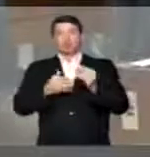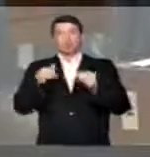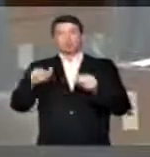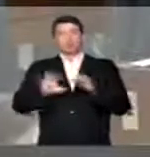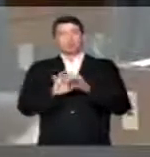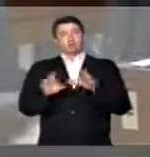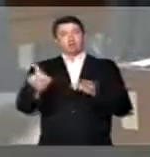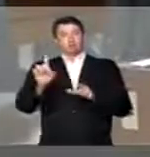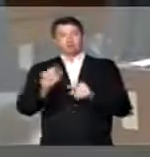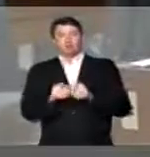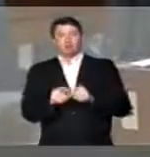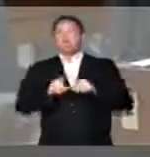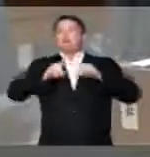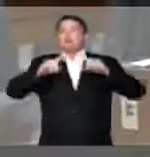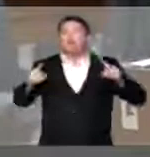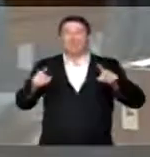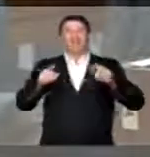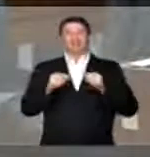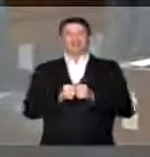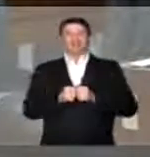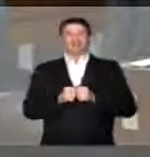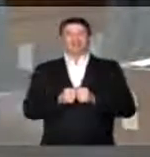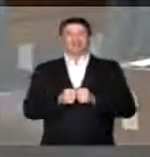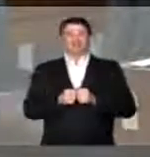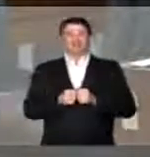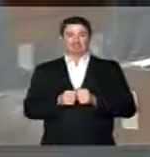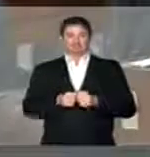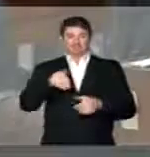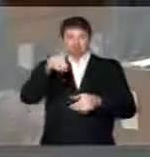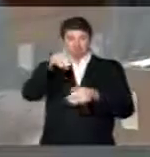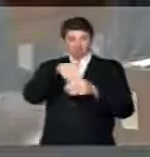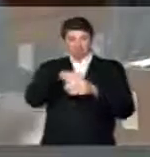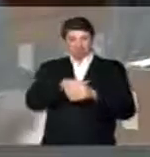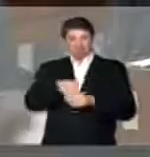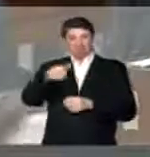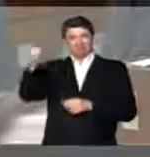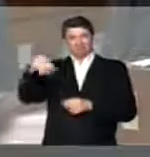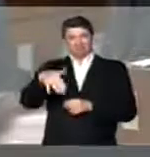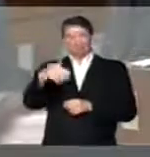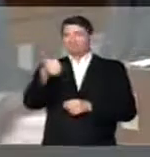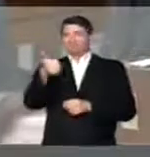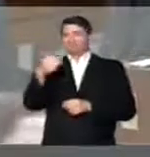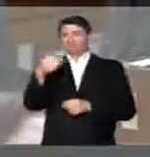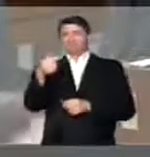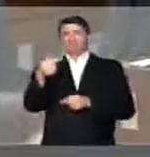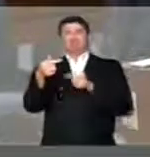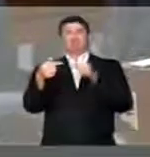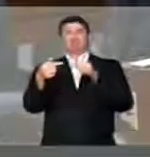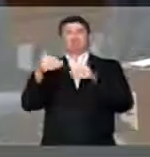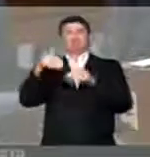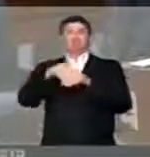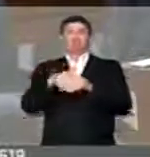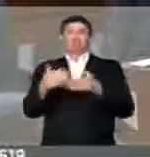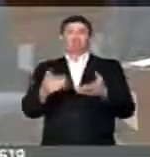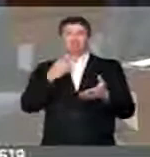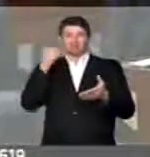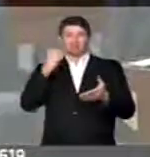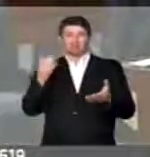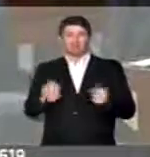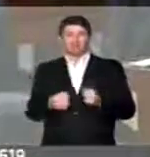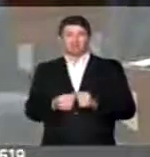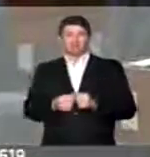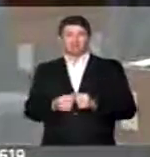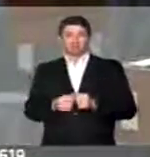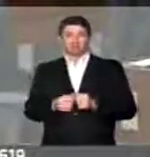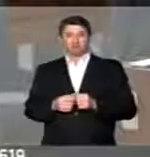casa. Porém, aquela votação medíocre de 137 deputados e deputadas